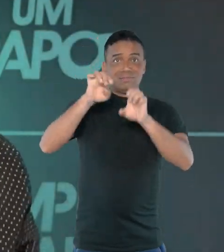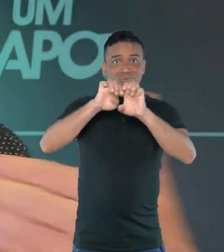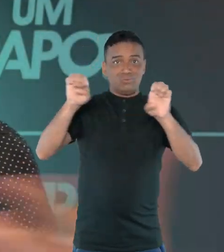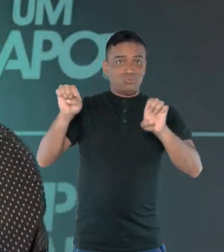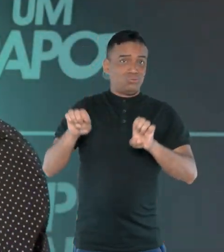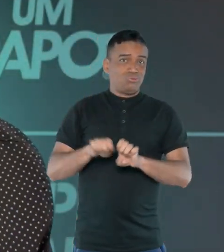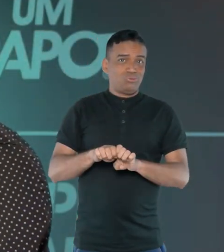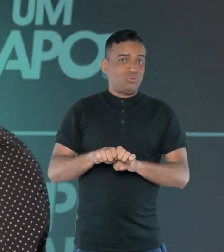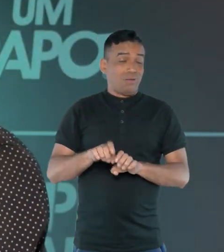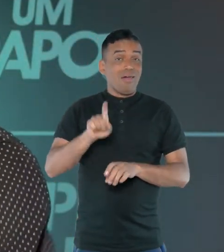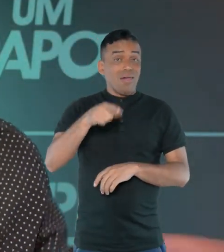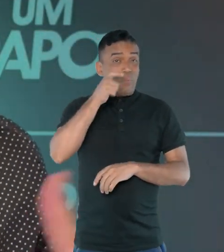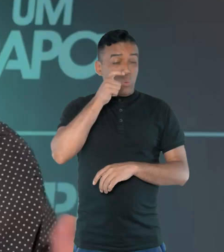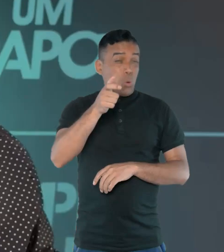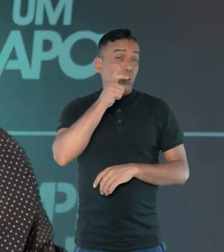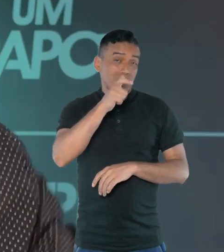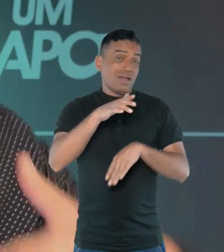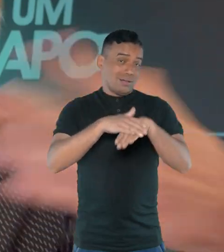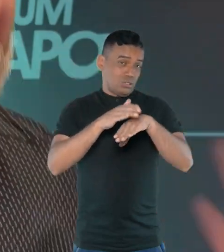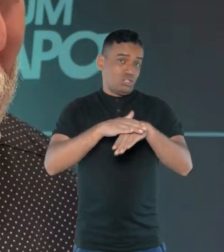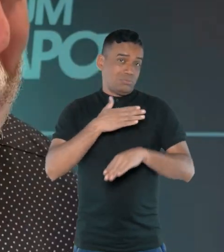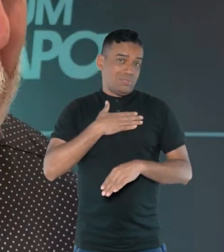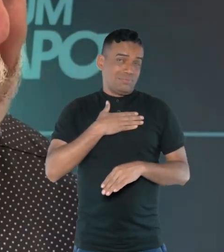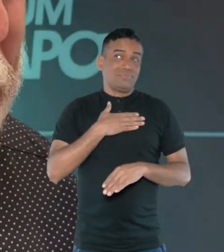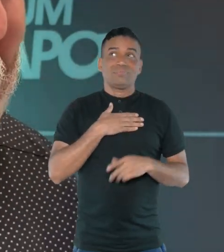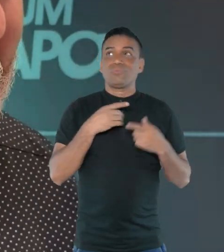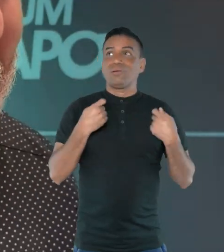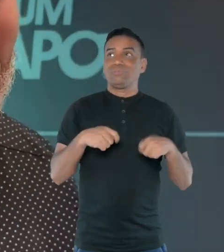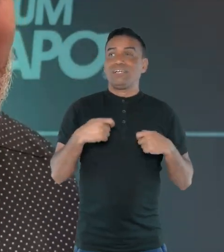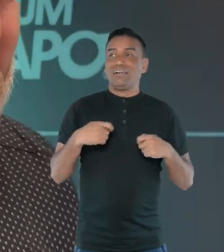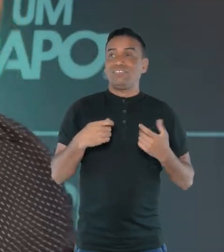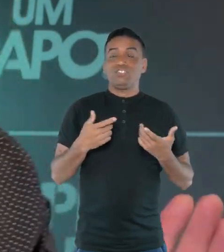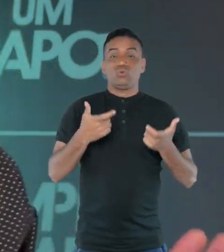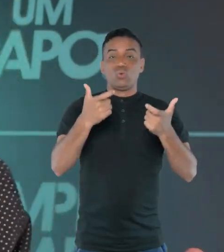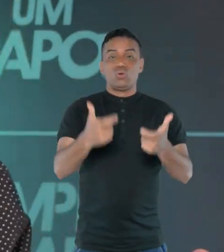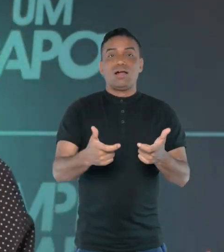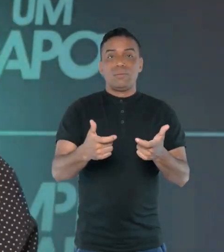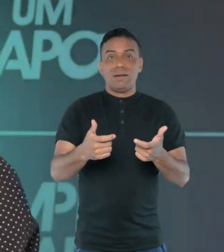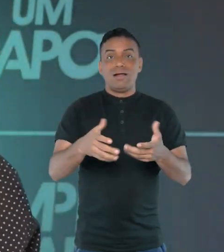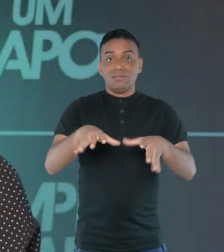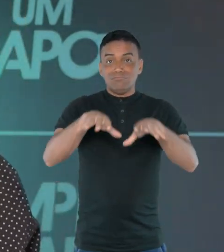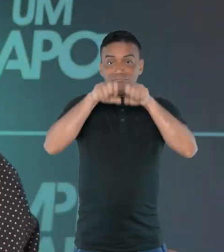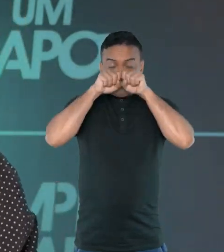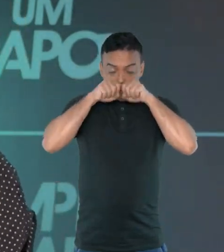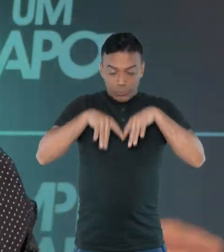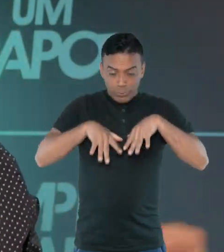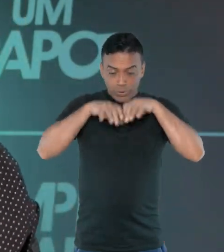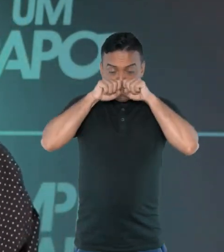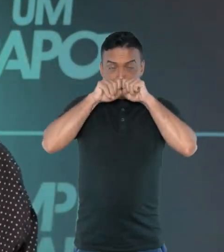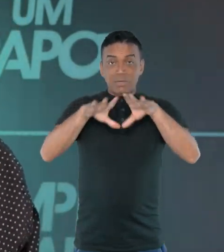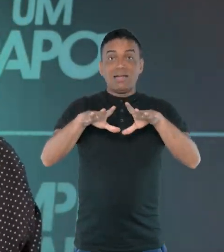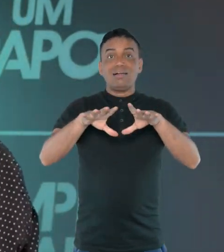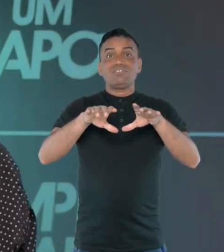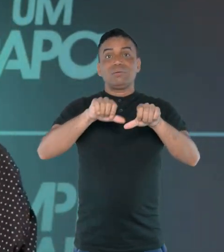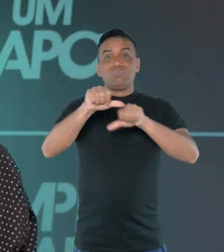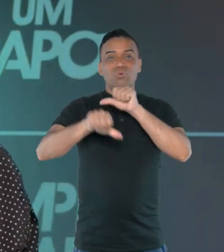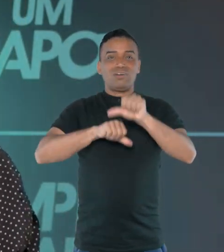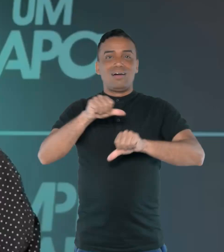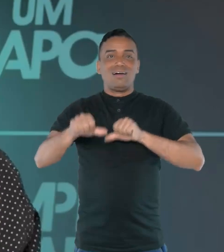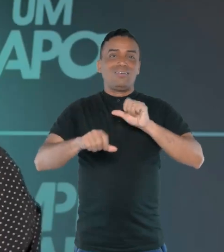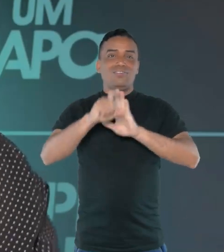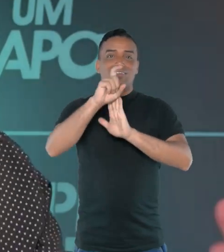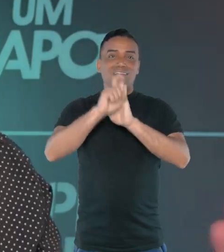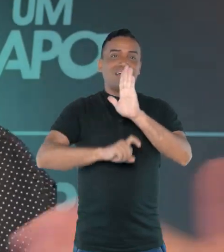isso? É uma curiosidade mesmo, porque quando eu precisava de lugar para respirar, você quebrava aqui enfim, como é que